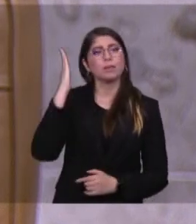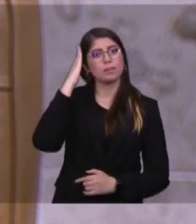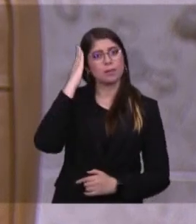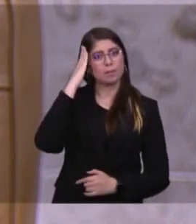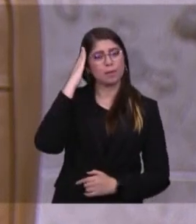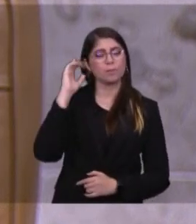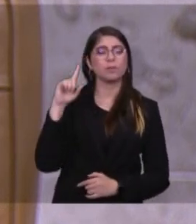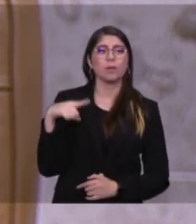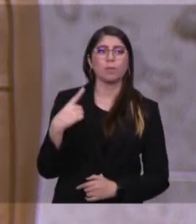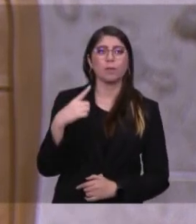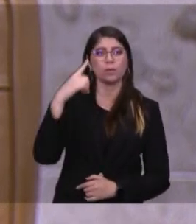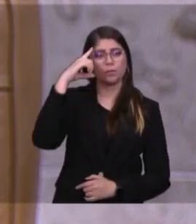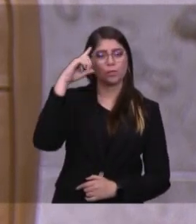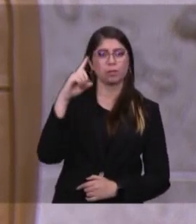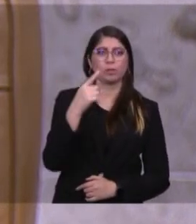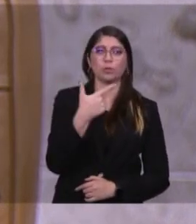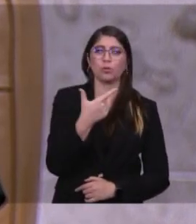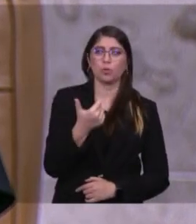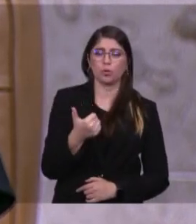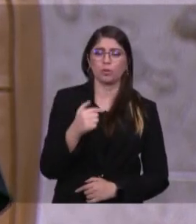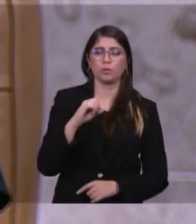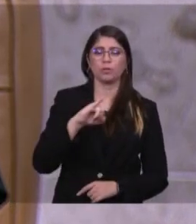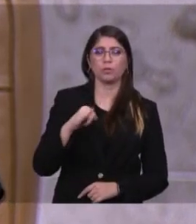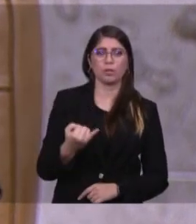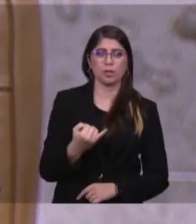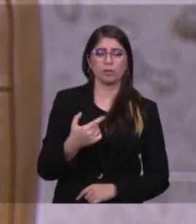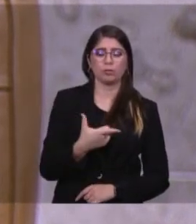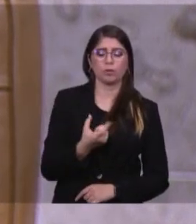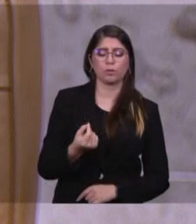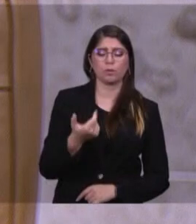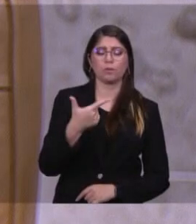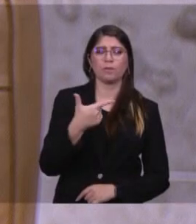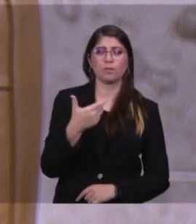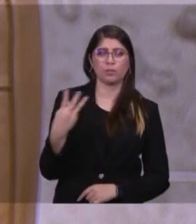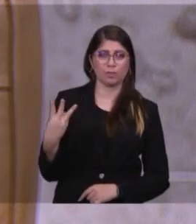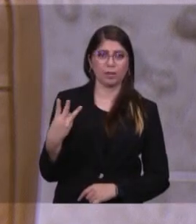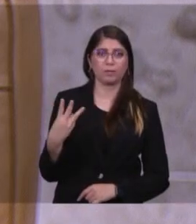em 12 de janeiro de 2023 da Lei